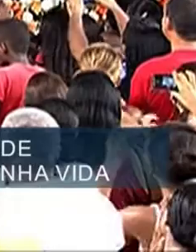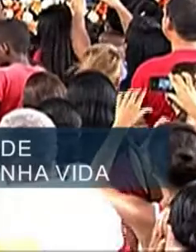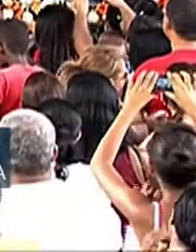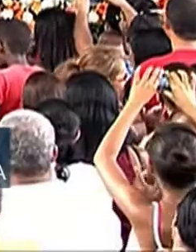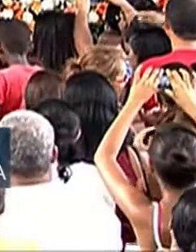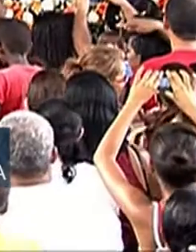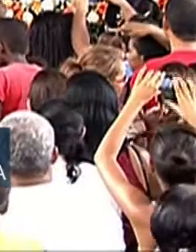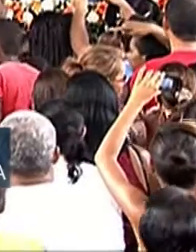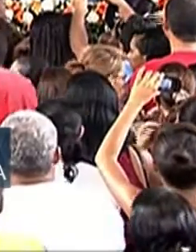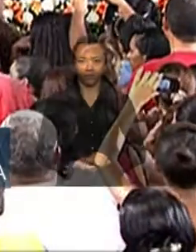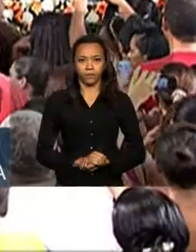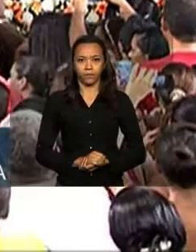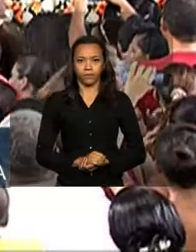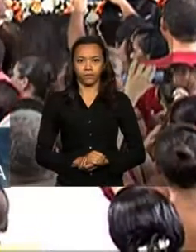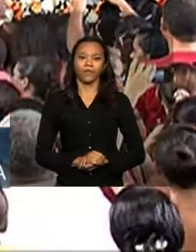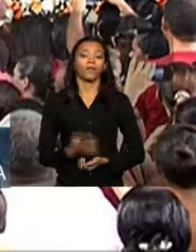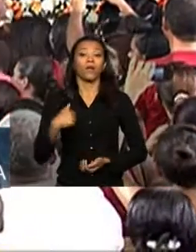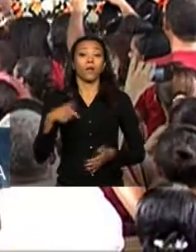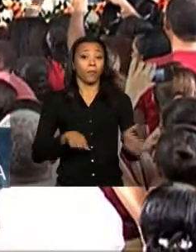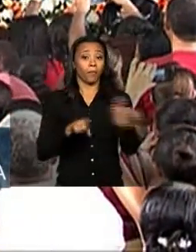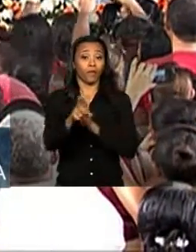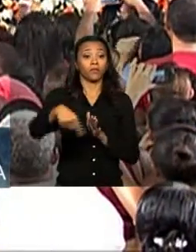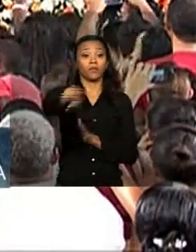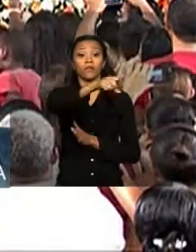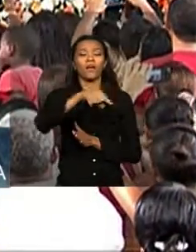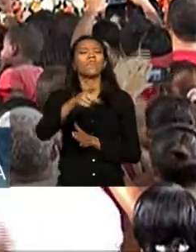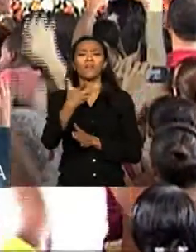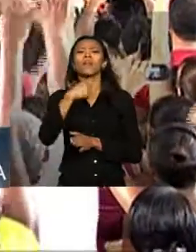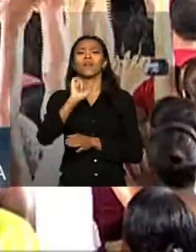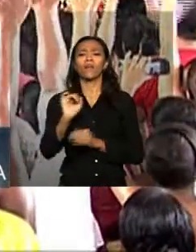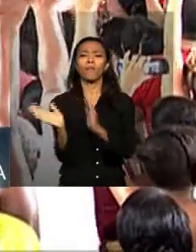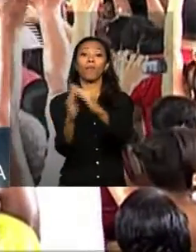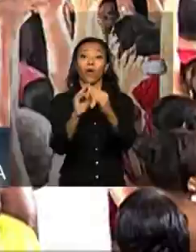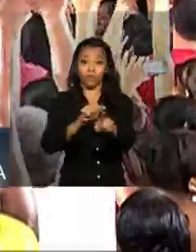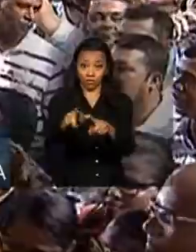Mas deixa eu perguntar um negócio a vocês. Quem aqui morava de aluguel? Levanta a mão aí.